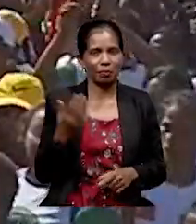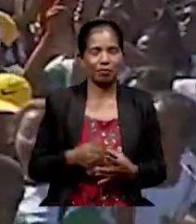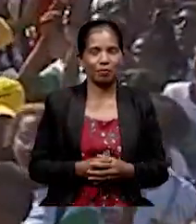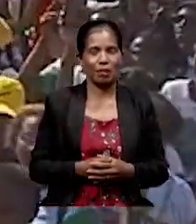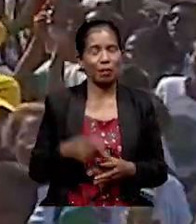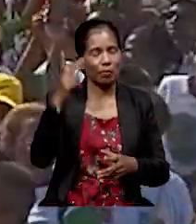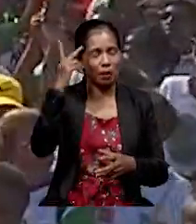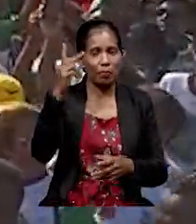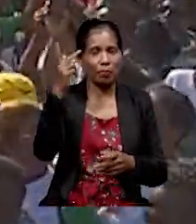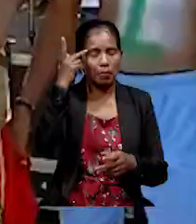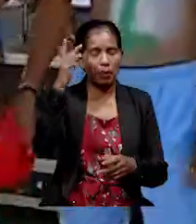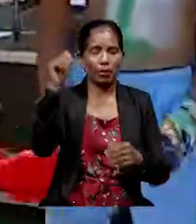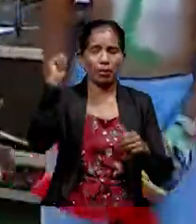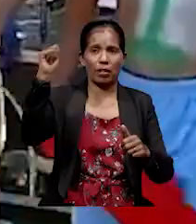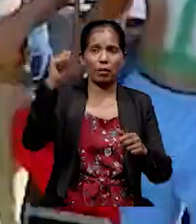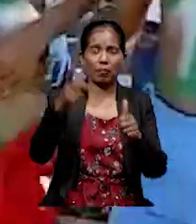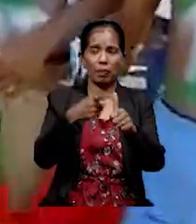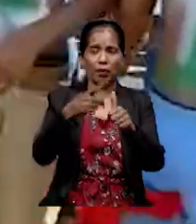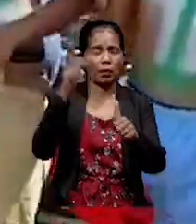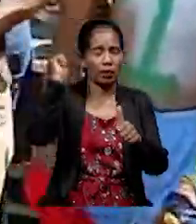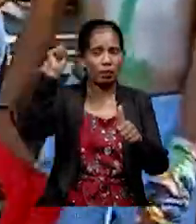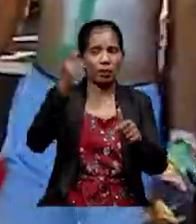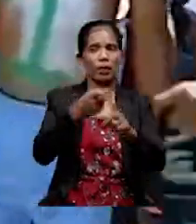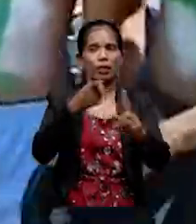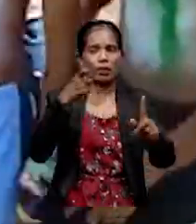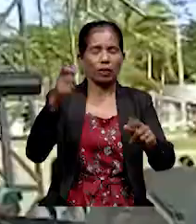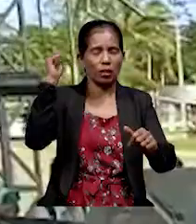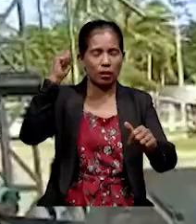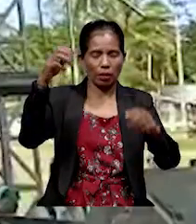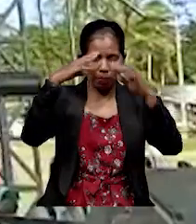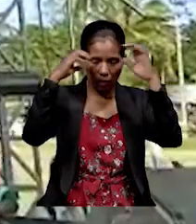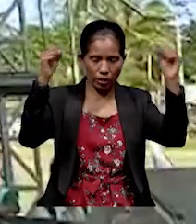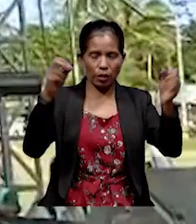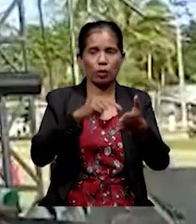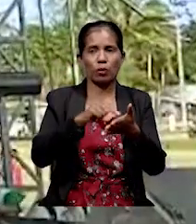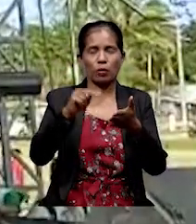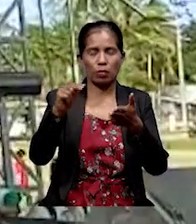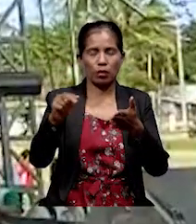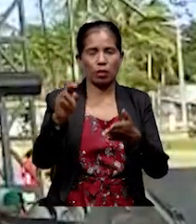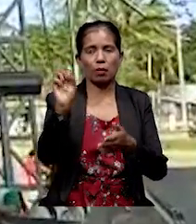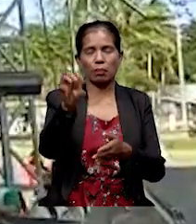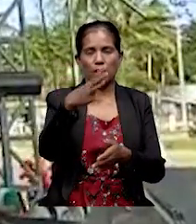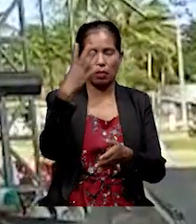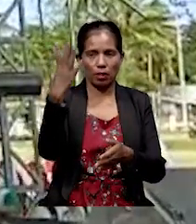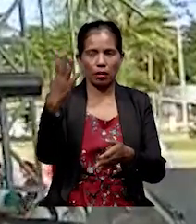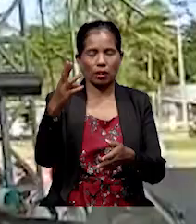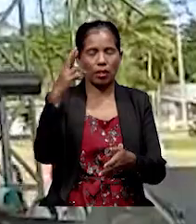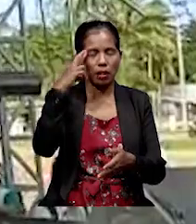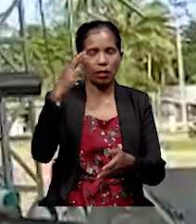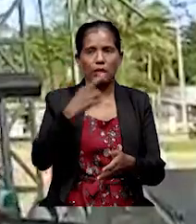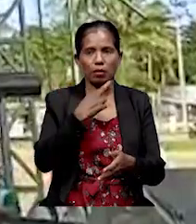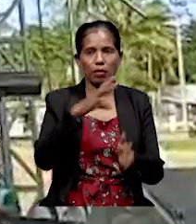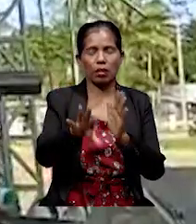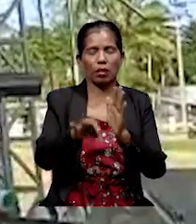Primeira campanha de Berelize em município Lauten, com candidato a presidente da República, o número sorteio Sanura Singhat, José Ramos Horta,